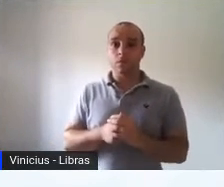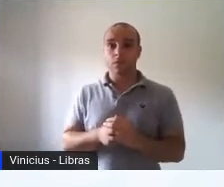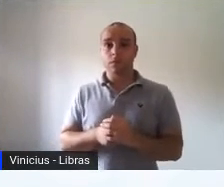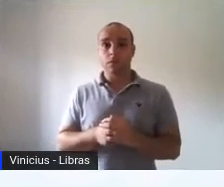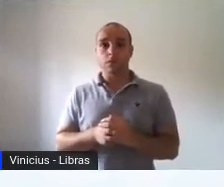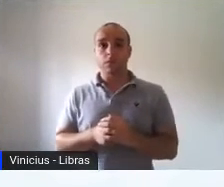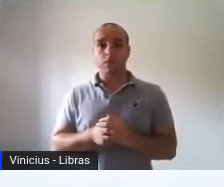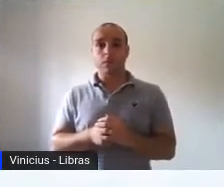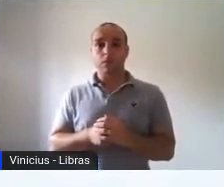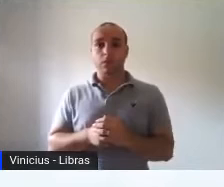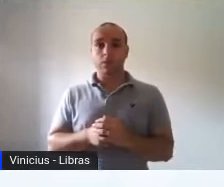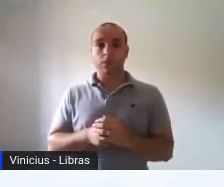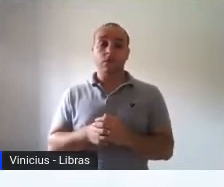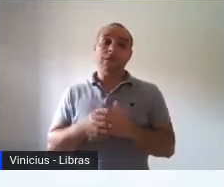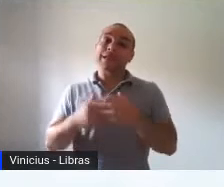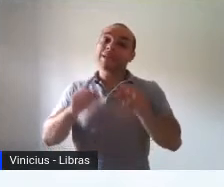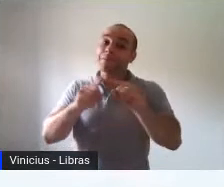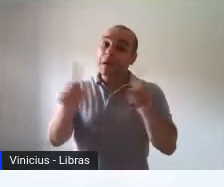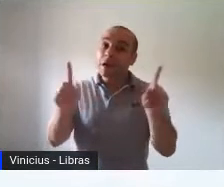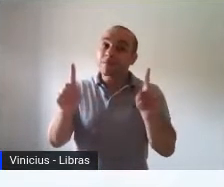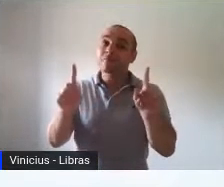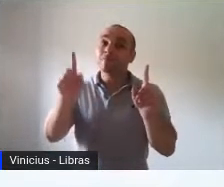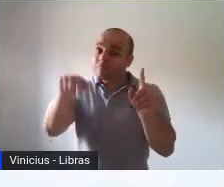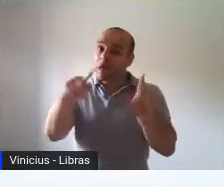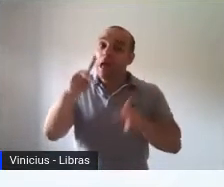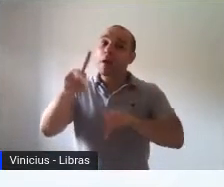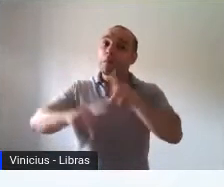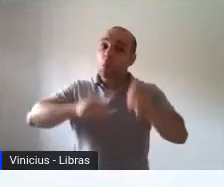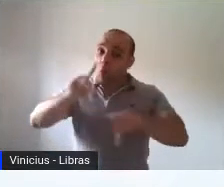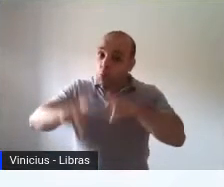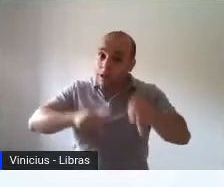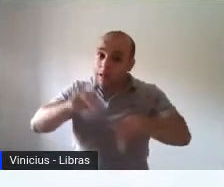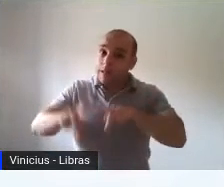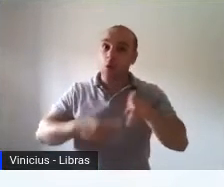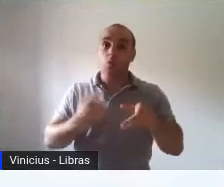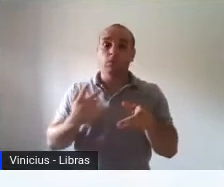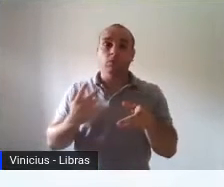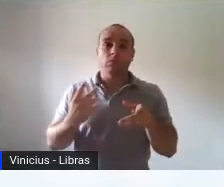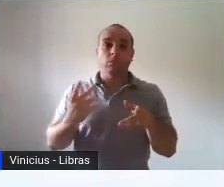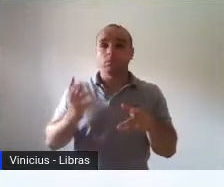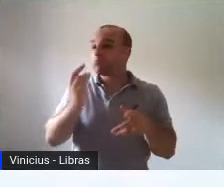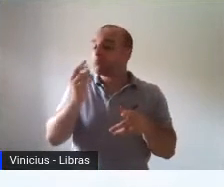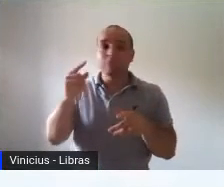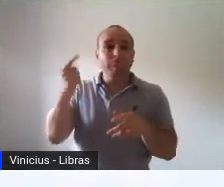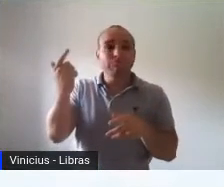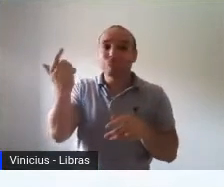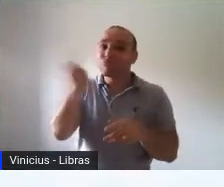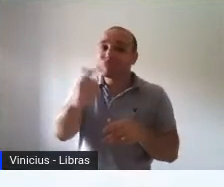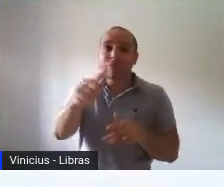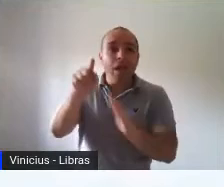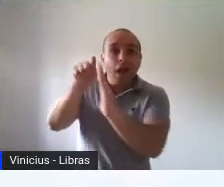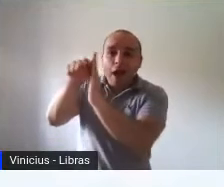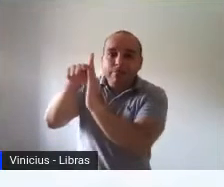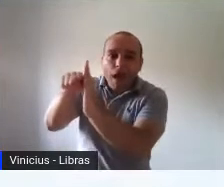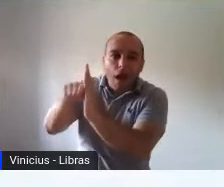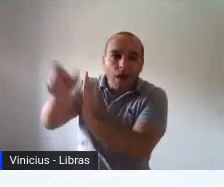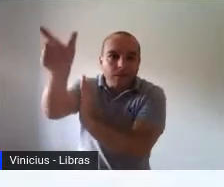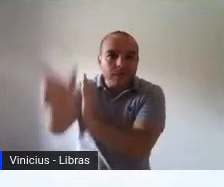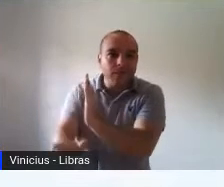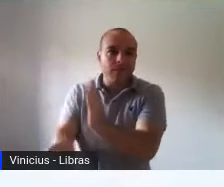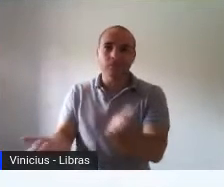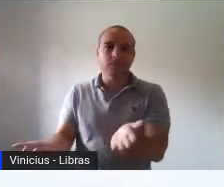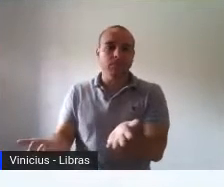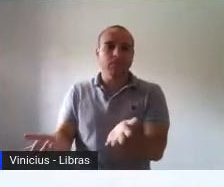para o país, Nada. né? O que ele fazia para o país? Era só arranjar encrenca, briga, ofender as pessoas, ódio, né?